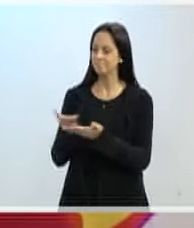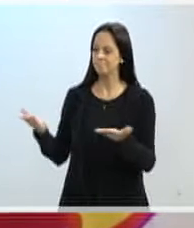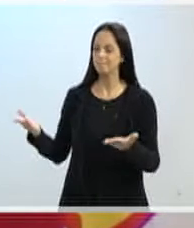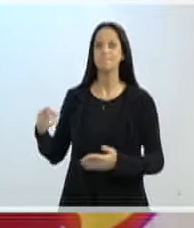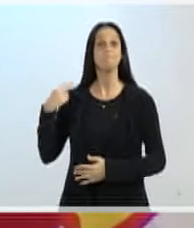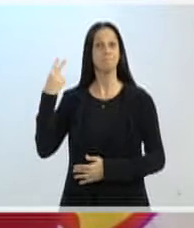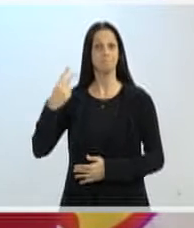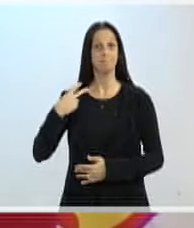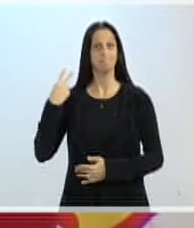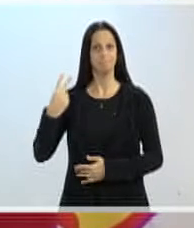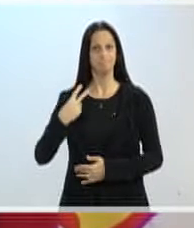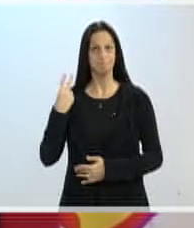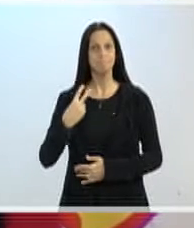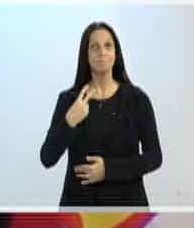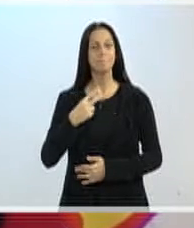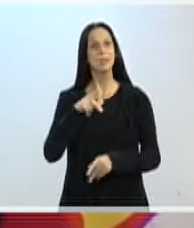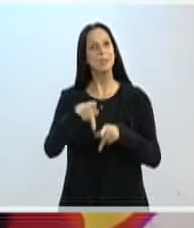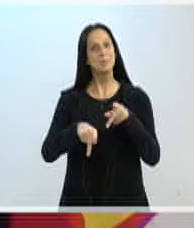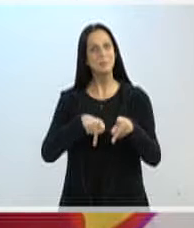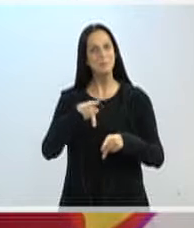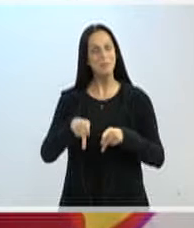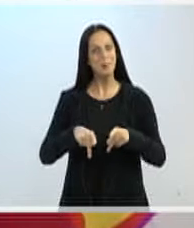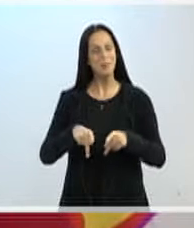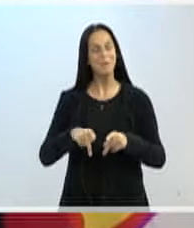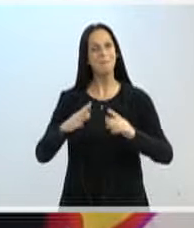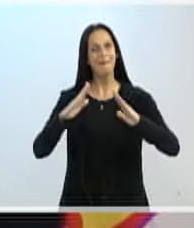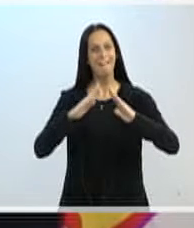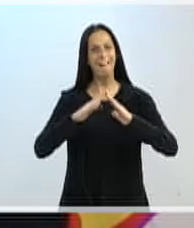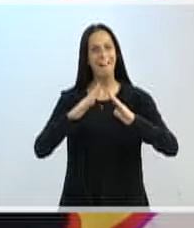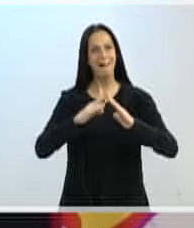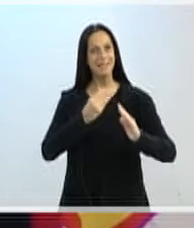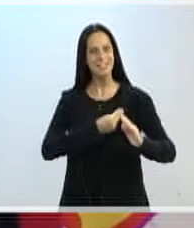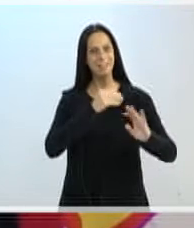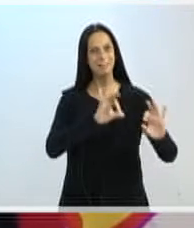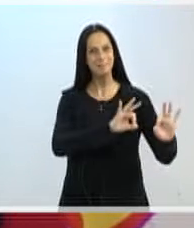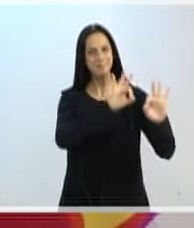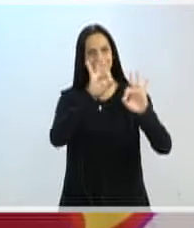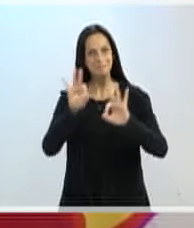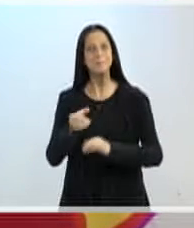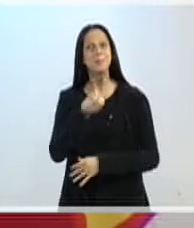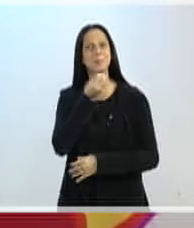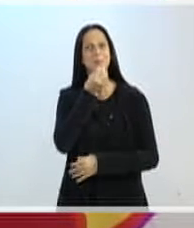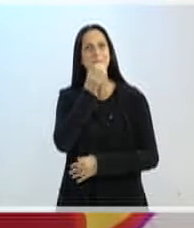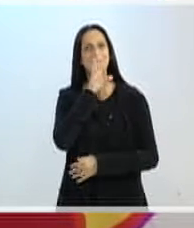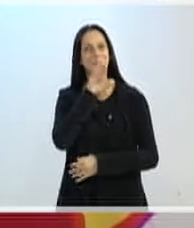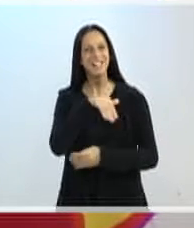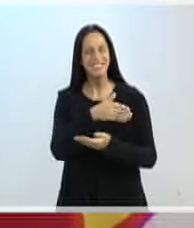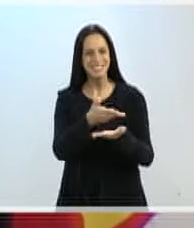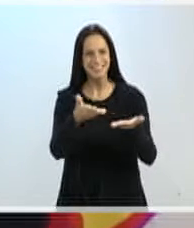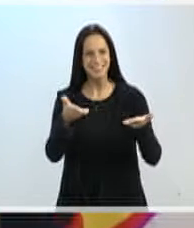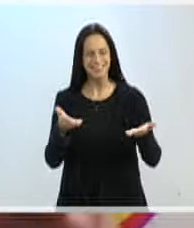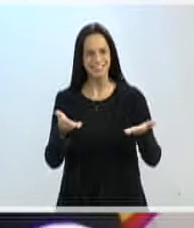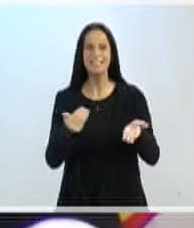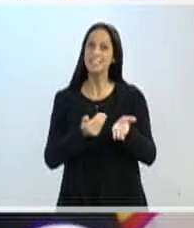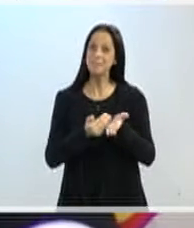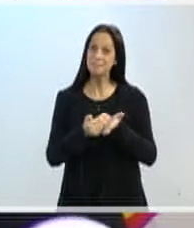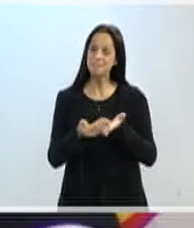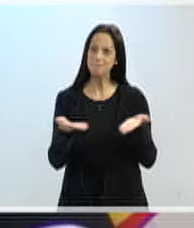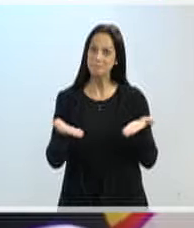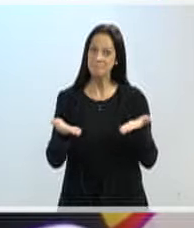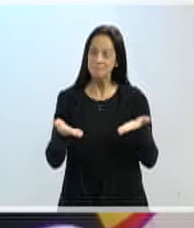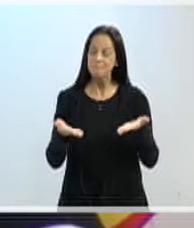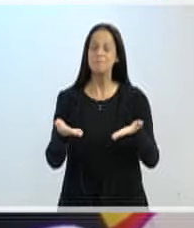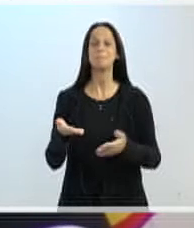vereadores, população que nos assistem das suas residências, uma boa tarde a todos. E aqui eu começo a minha fala